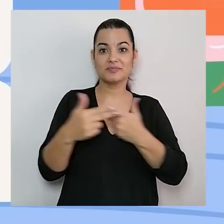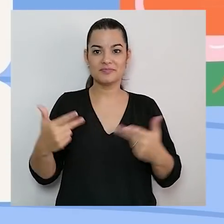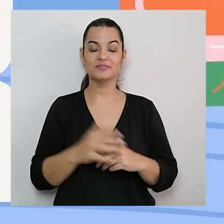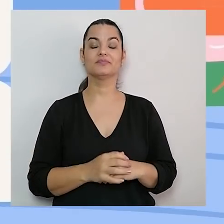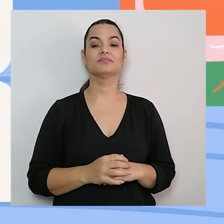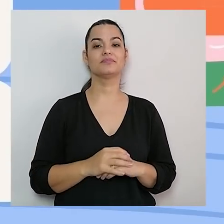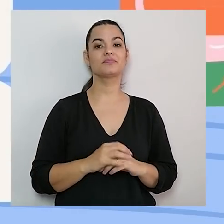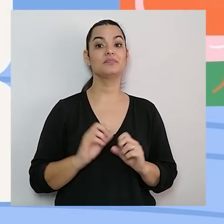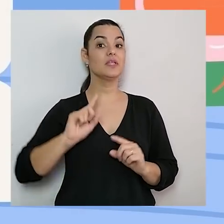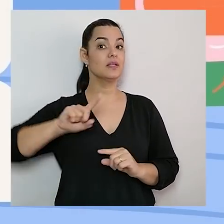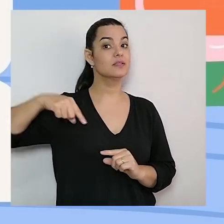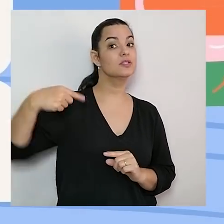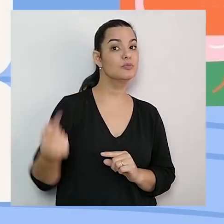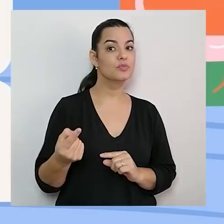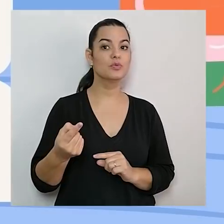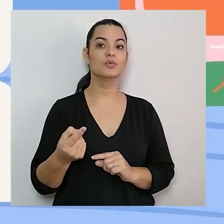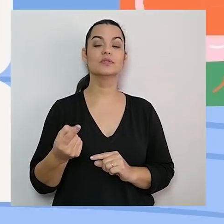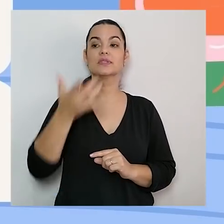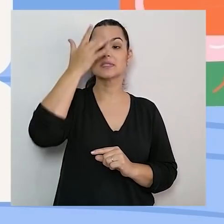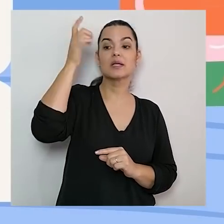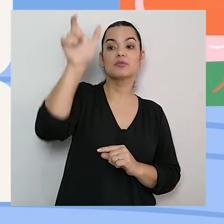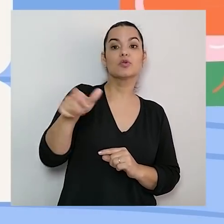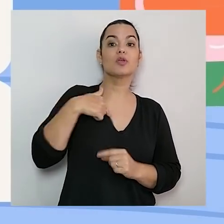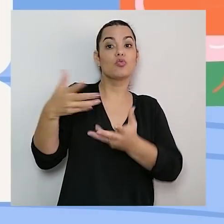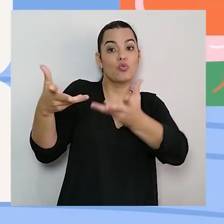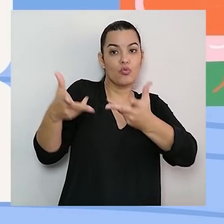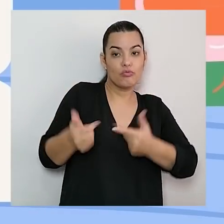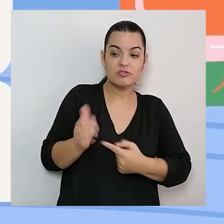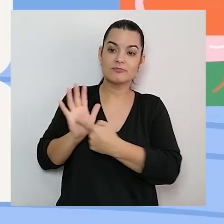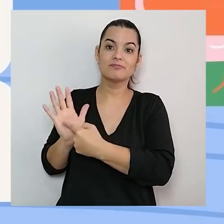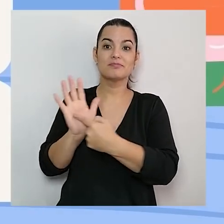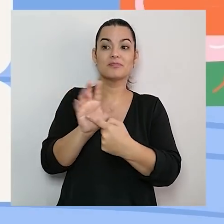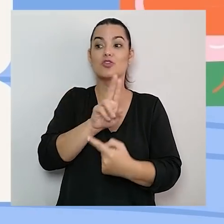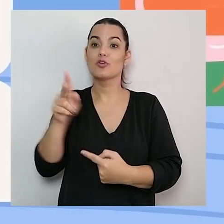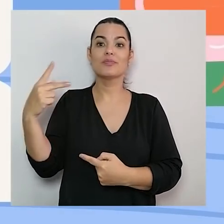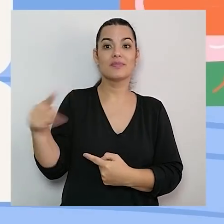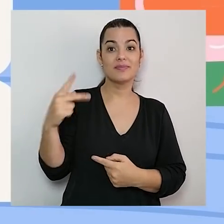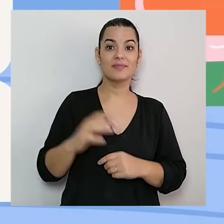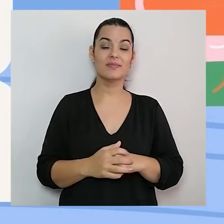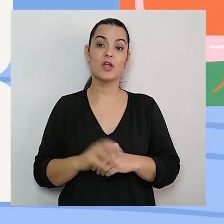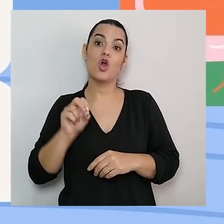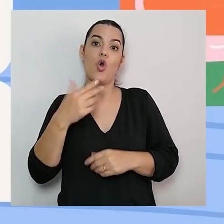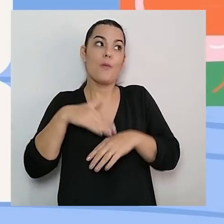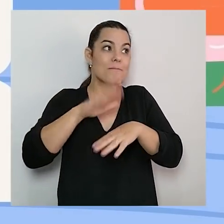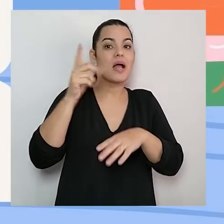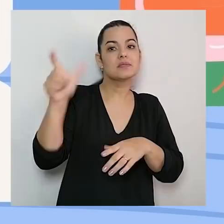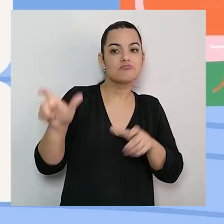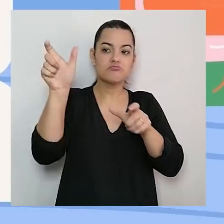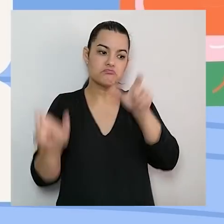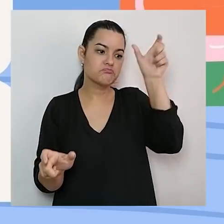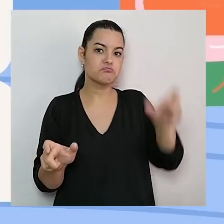E depois eu vou apresentar o meu entrevistado ou entrevistada ou os meus